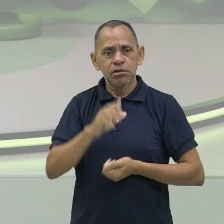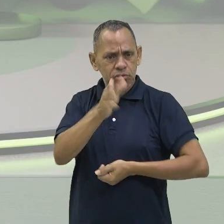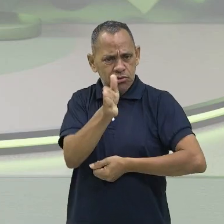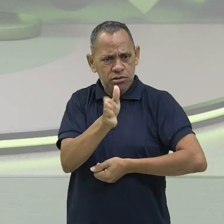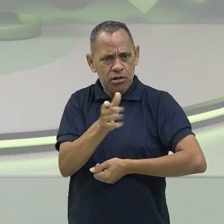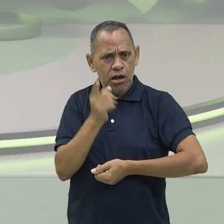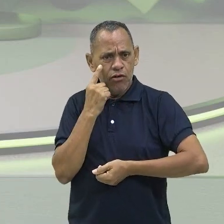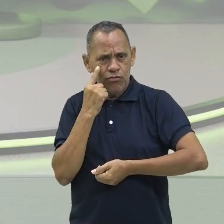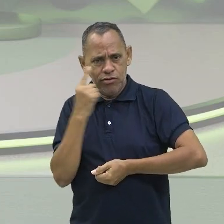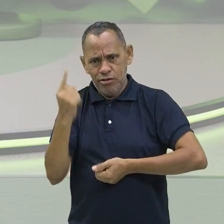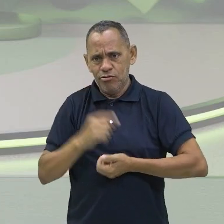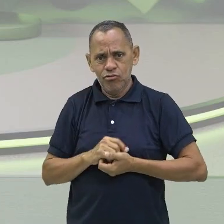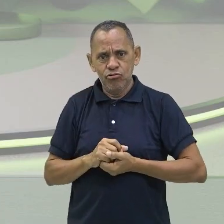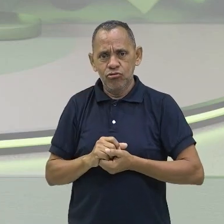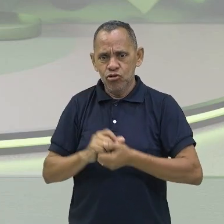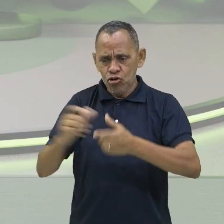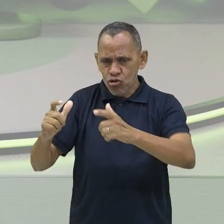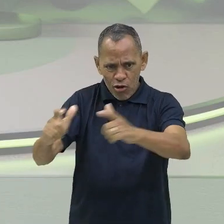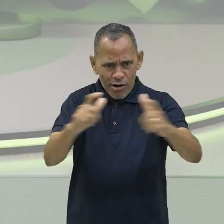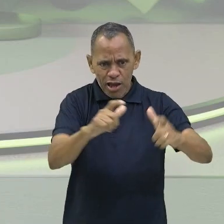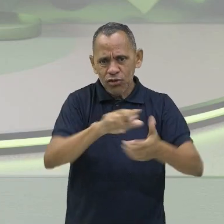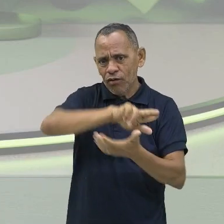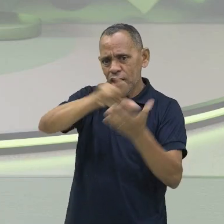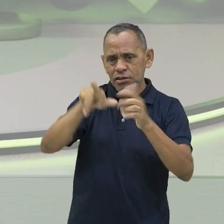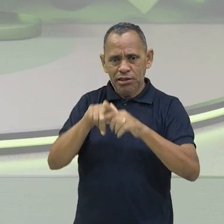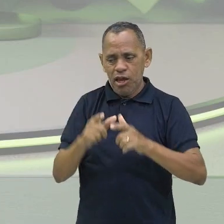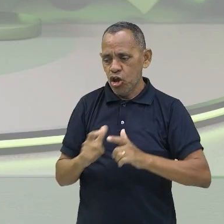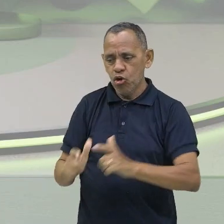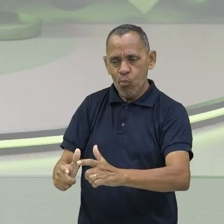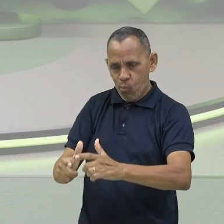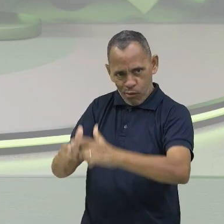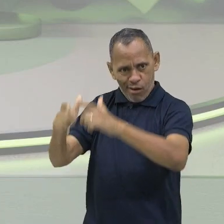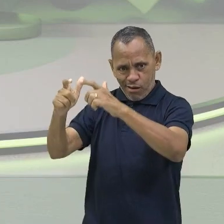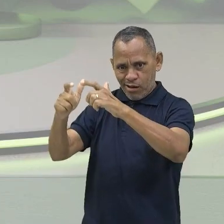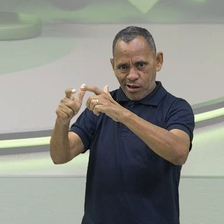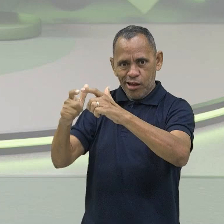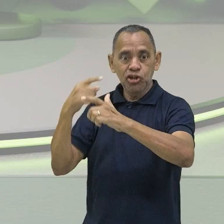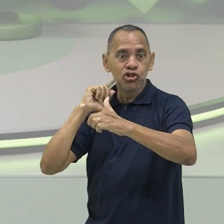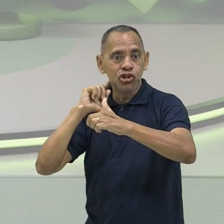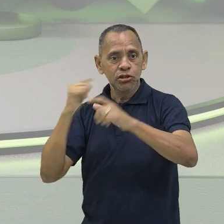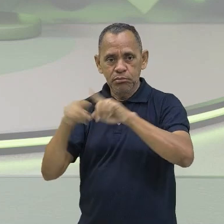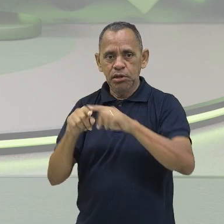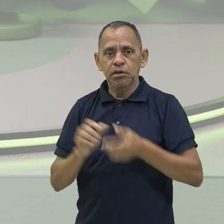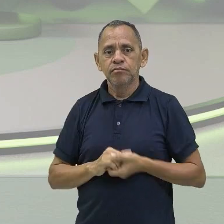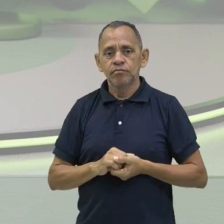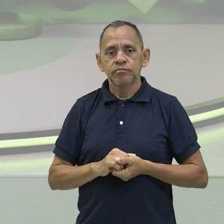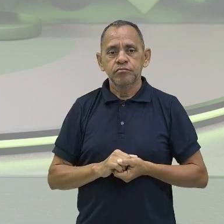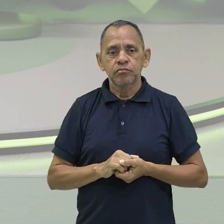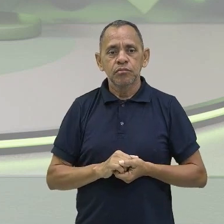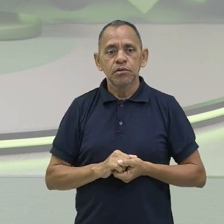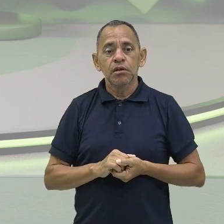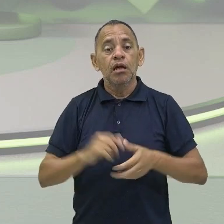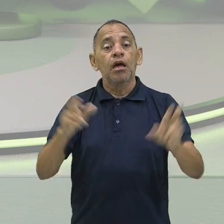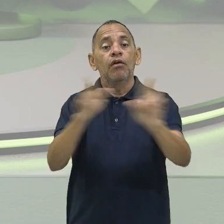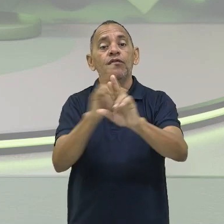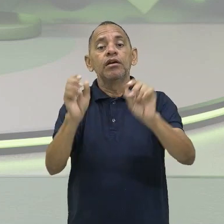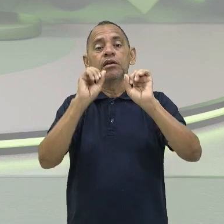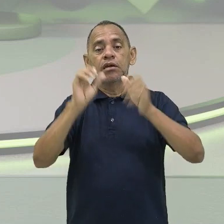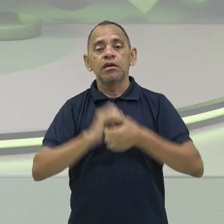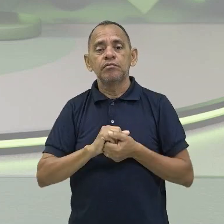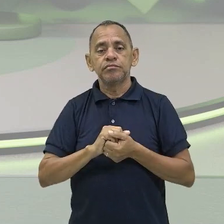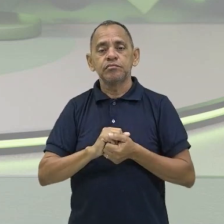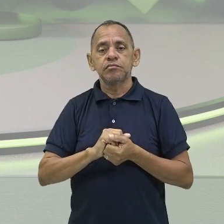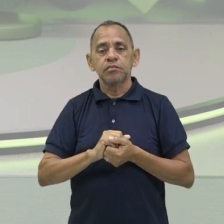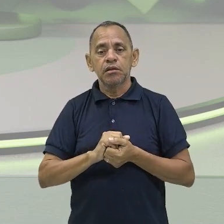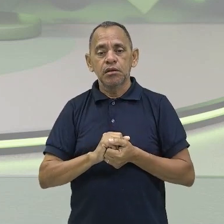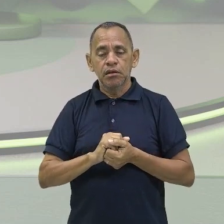uma coloração diferente? Isso se deve ao lixo que deve ser descartado em cada uma delas. No caso da